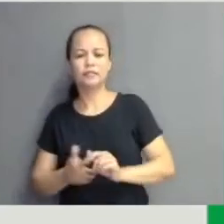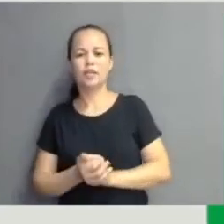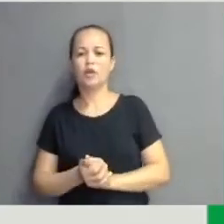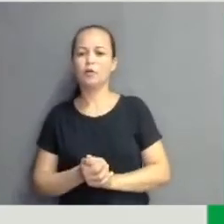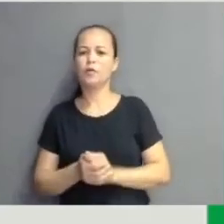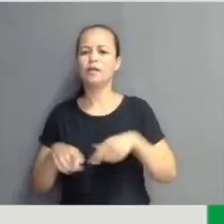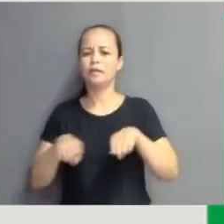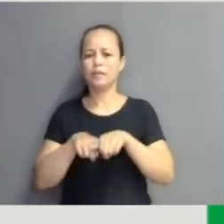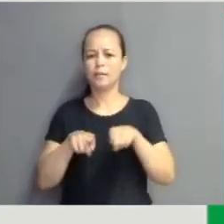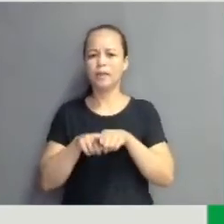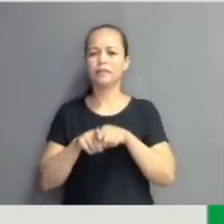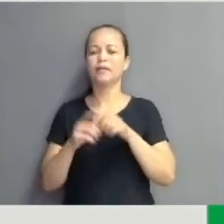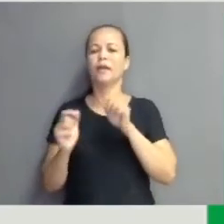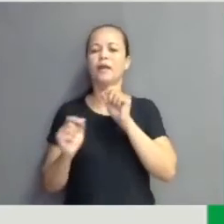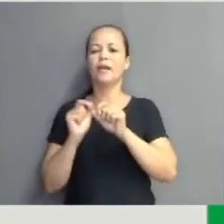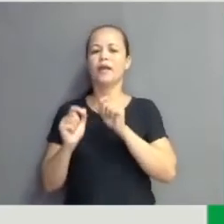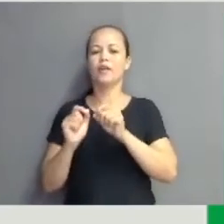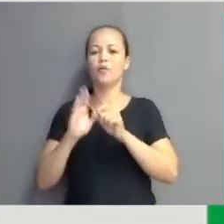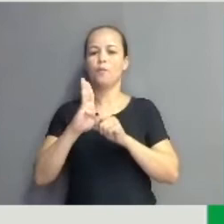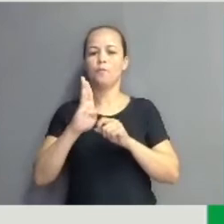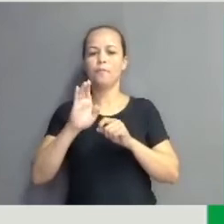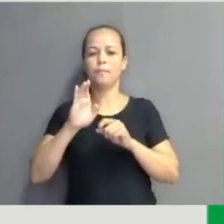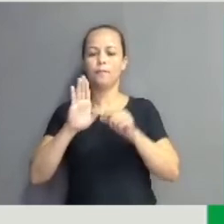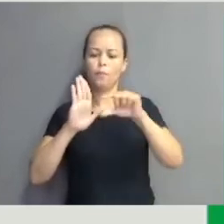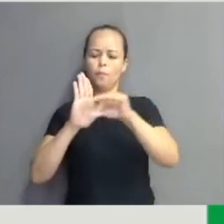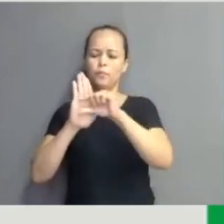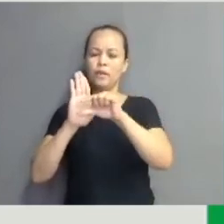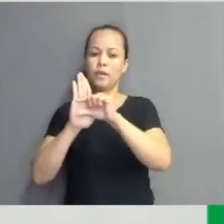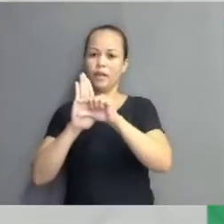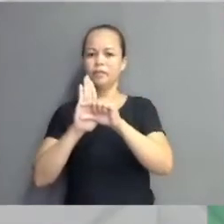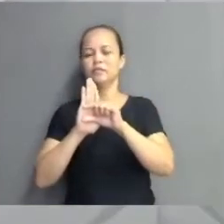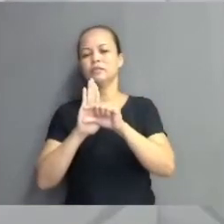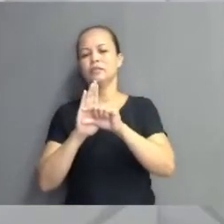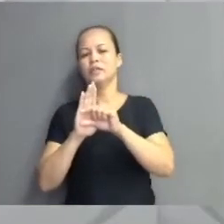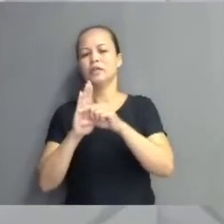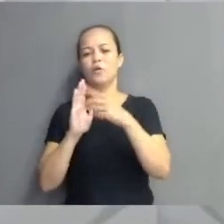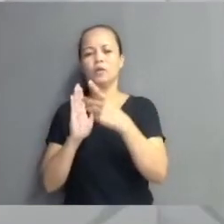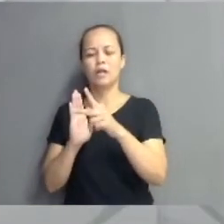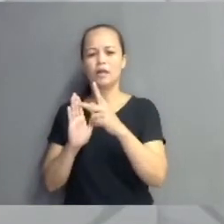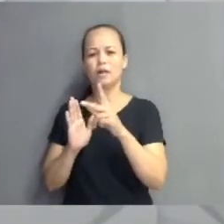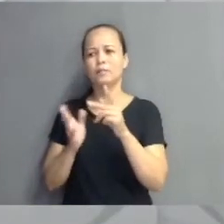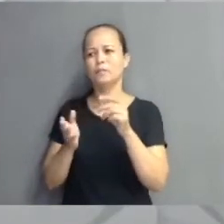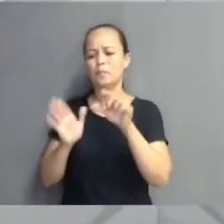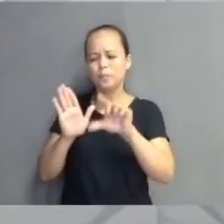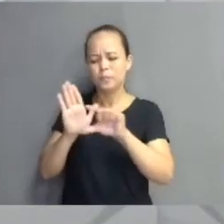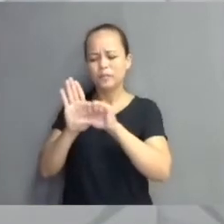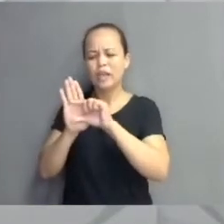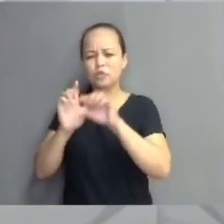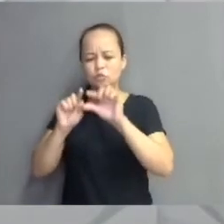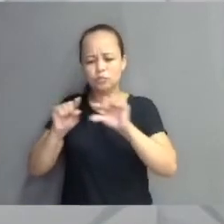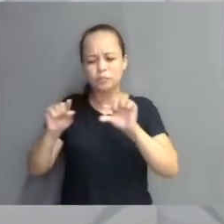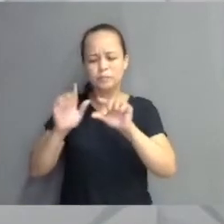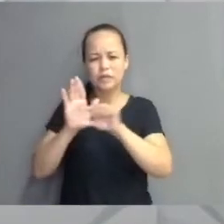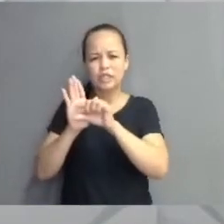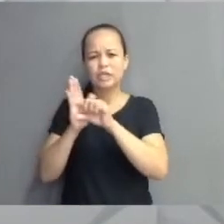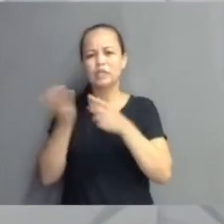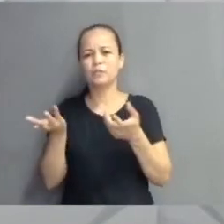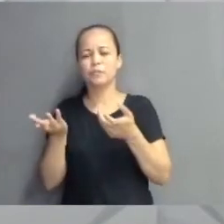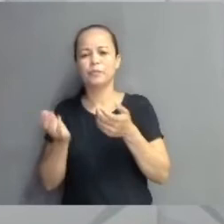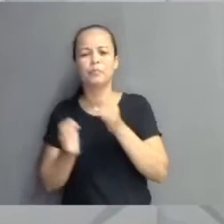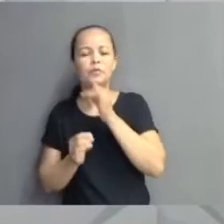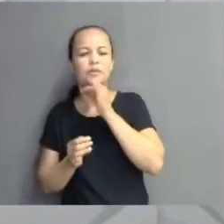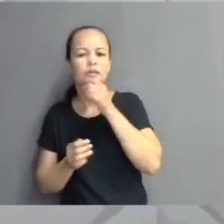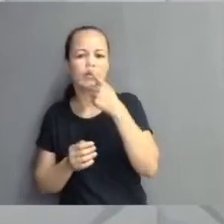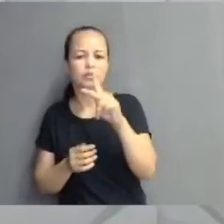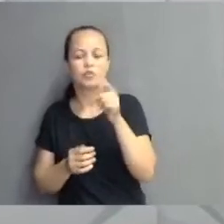é aquele texto pequeno que a gente deixa para alguém quando aparecer para sua mãe sai para trabalhar e aí ela quer lembrar